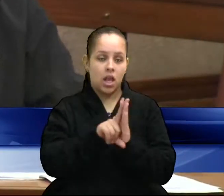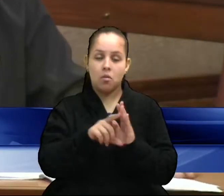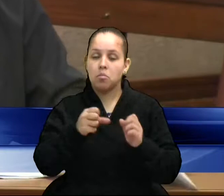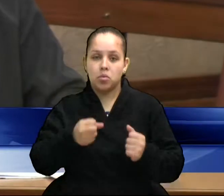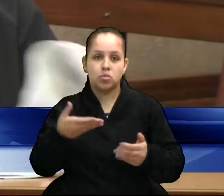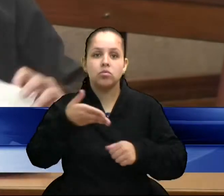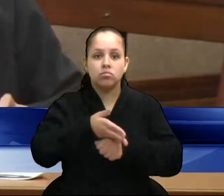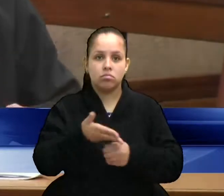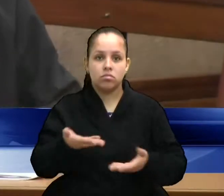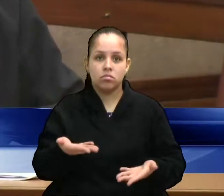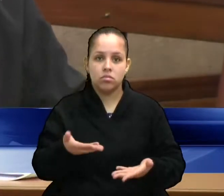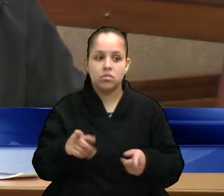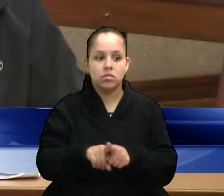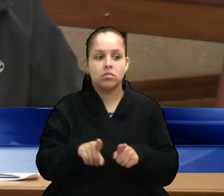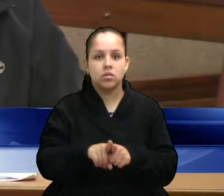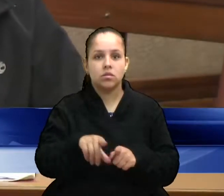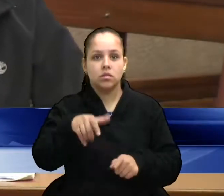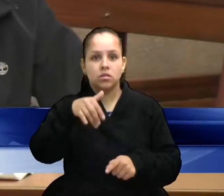coisas como